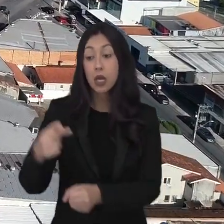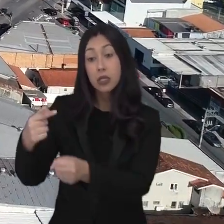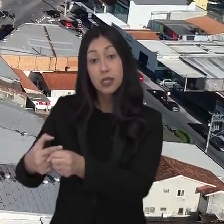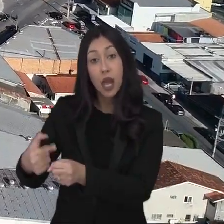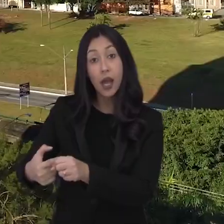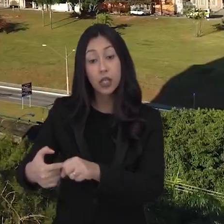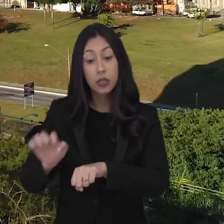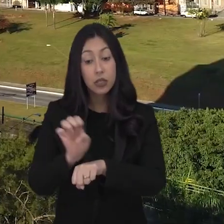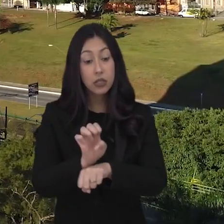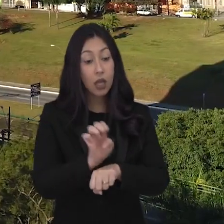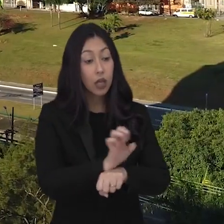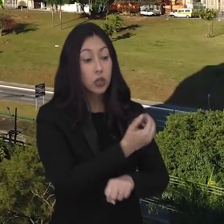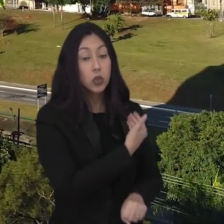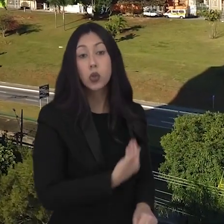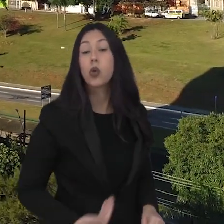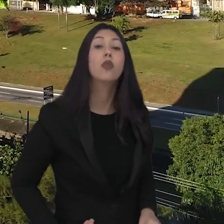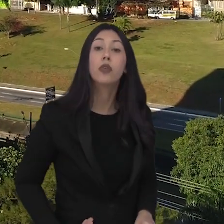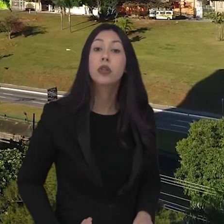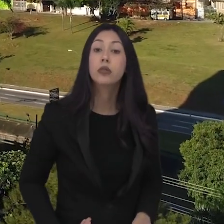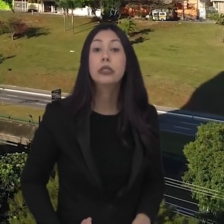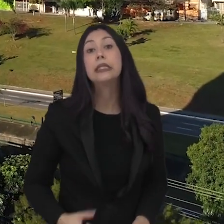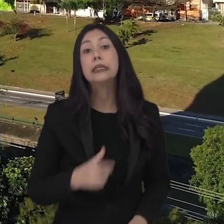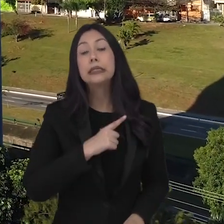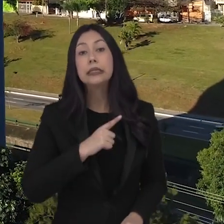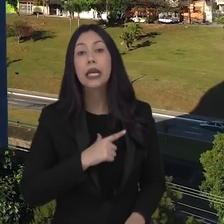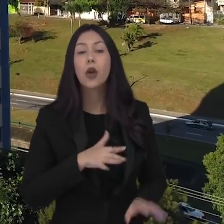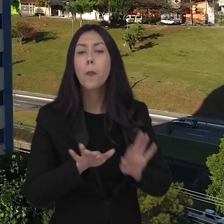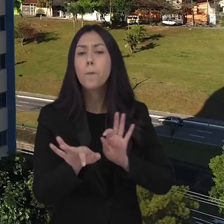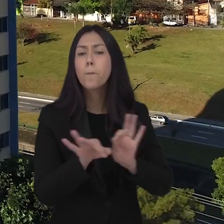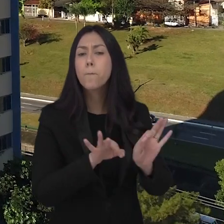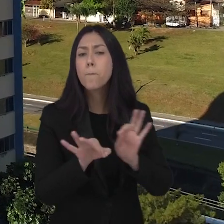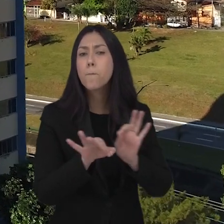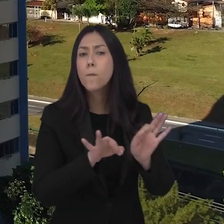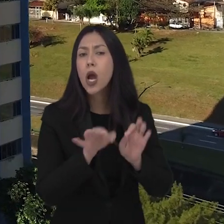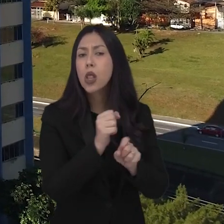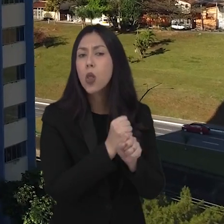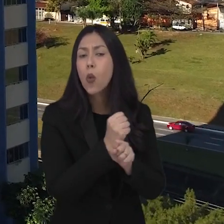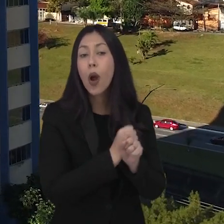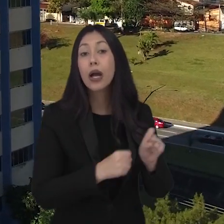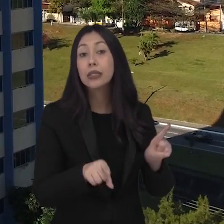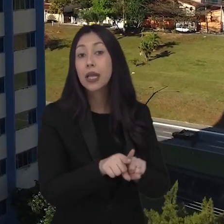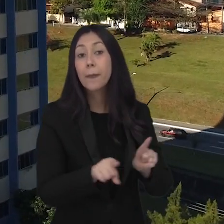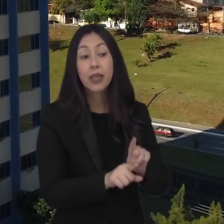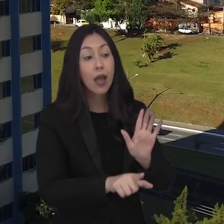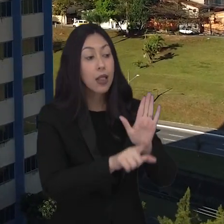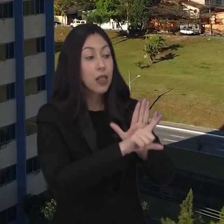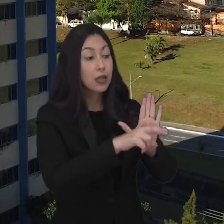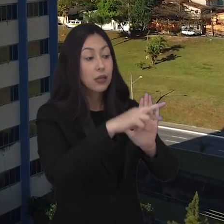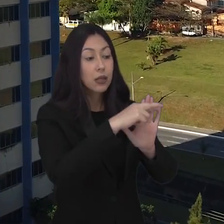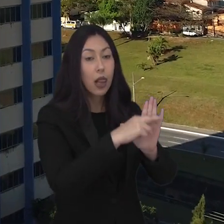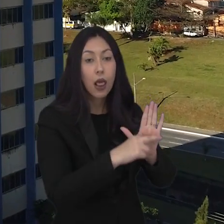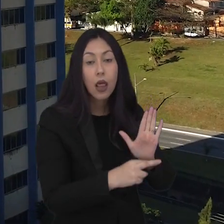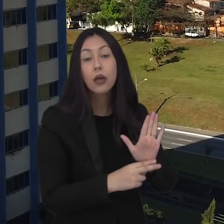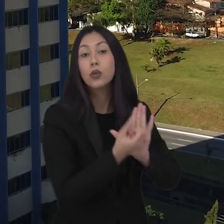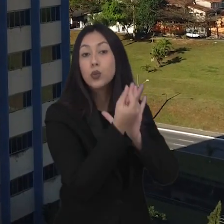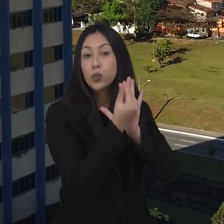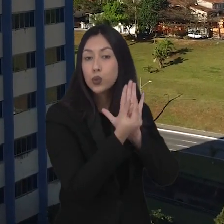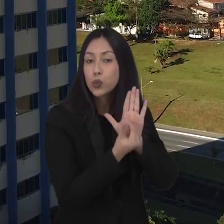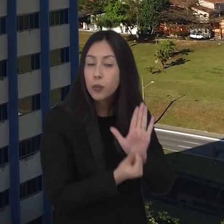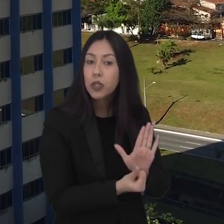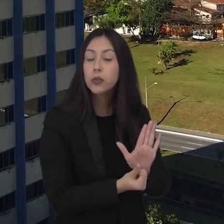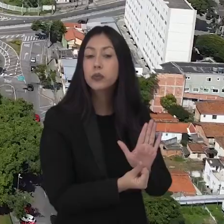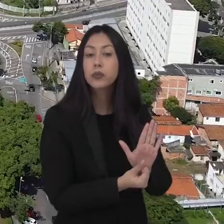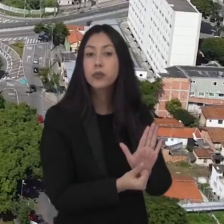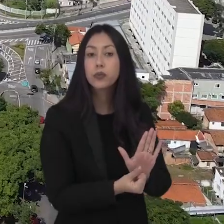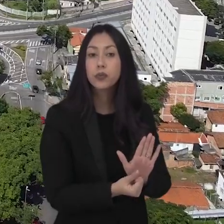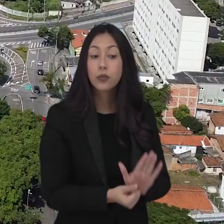ou união, nos chamados Plano Plurianual ou na LDO e na LOA, leis que definem o orçamento